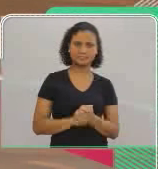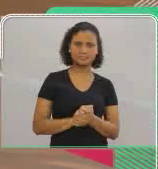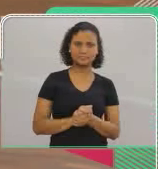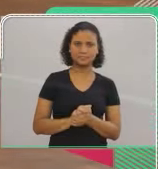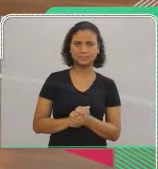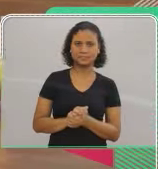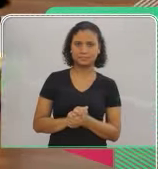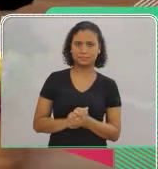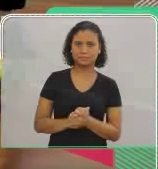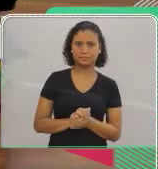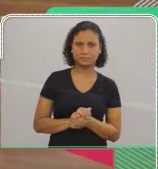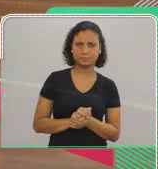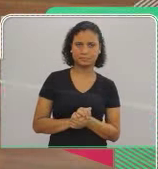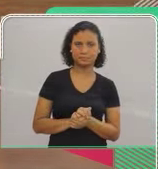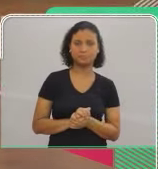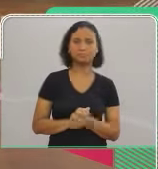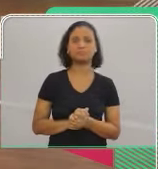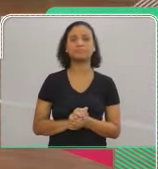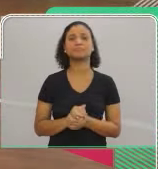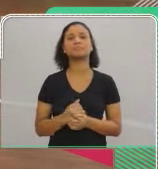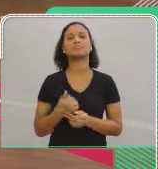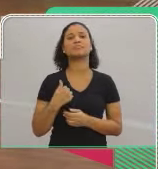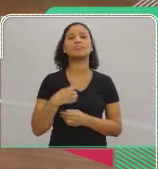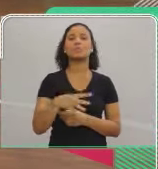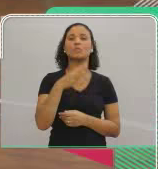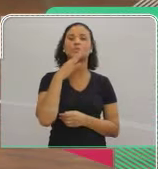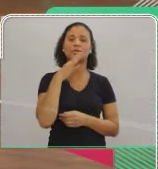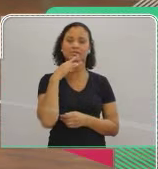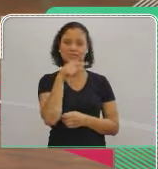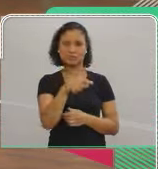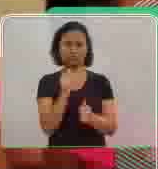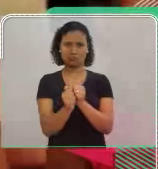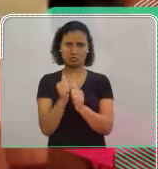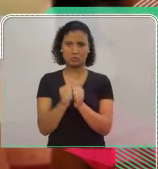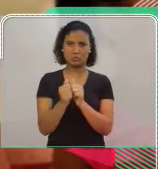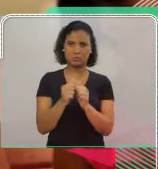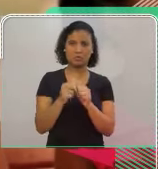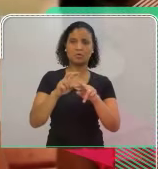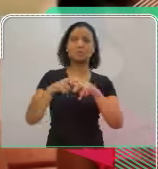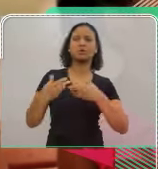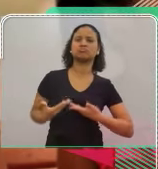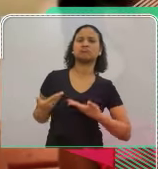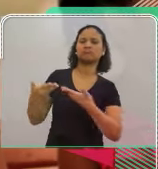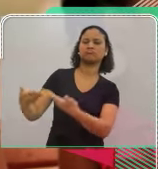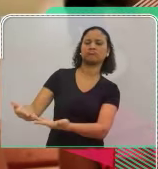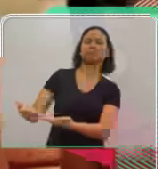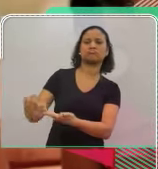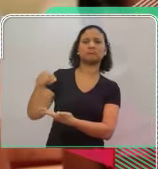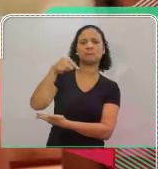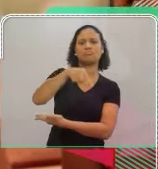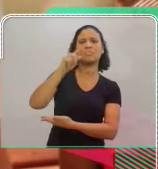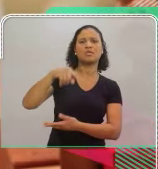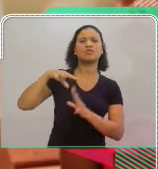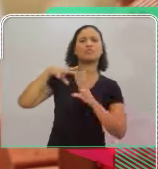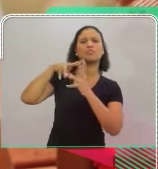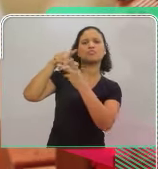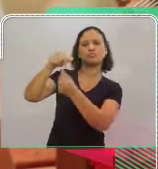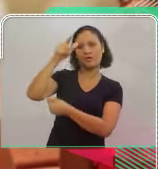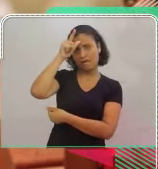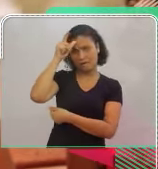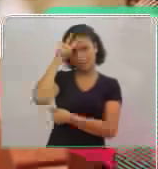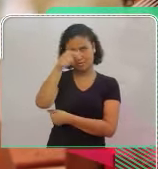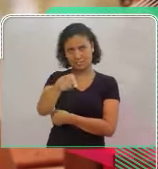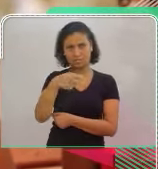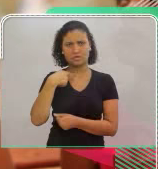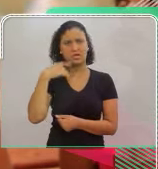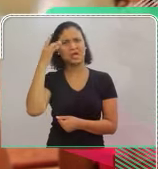que ia ter um mundial na Alemanha. Eu achei aquilo uma loucura, mas resolvi tentar. E começamos a treinar